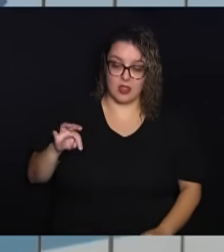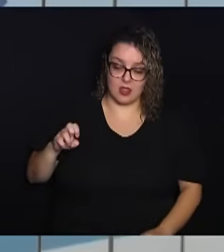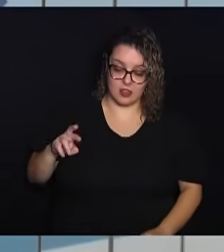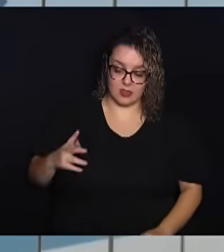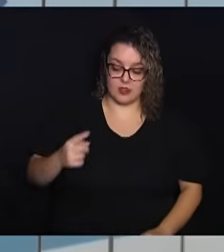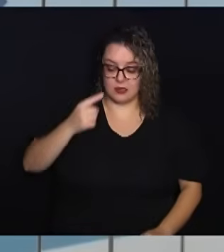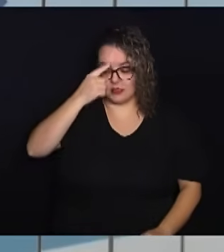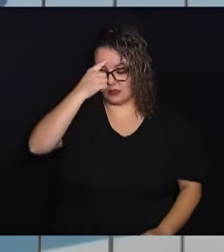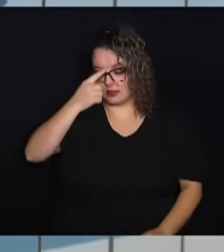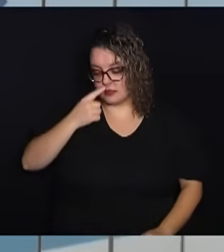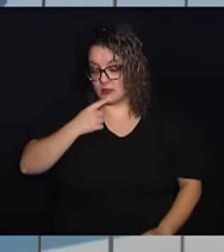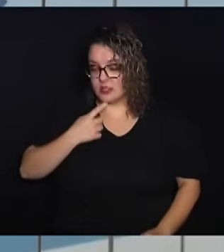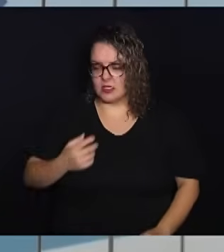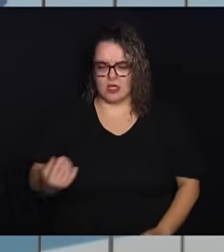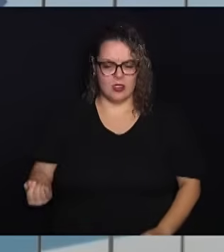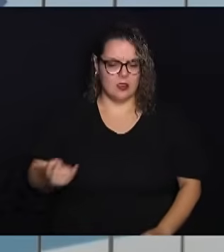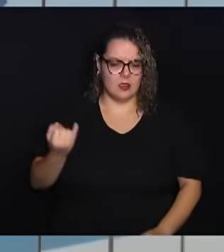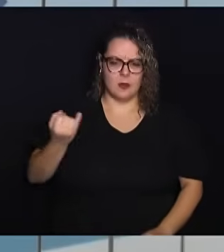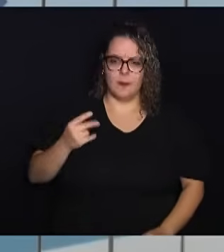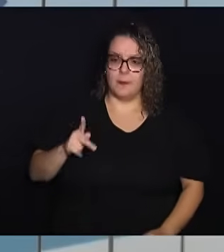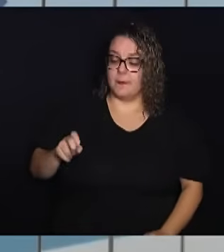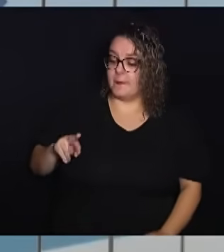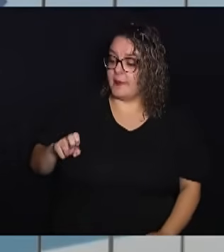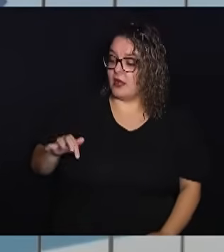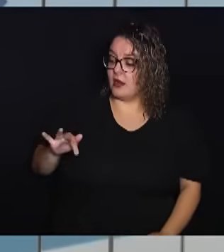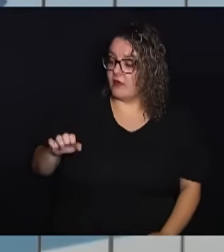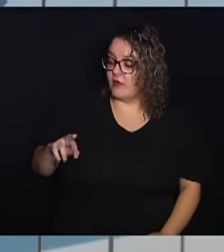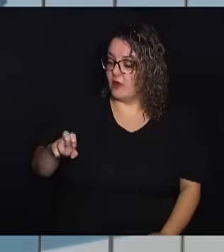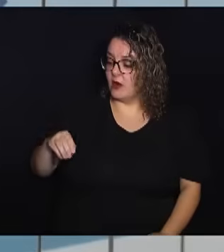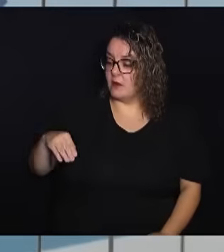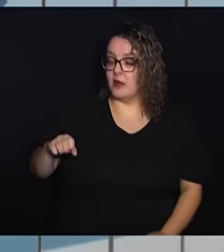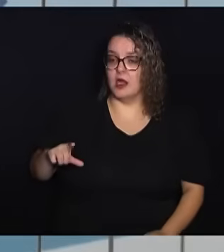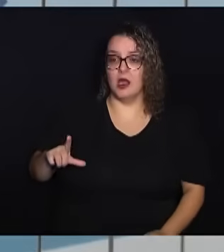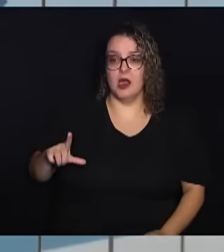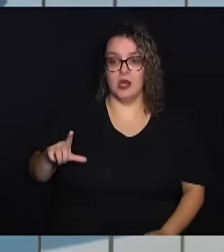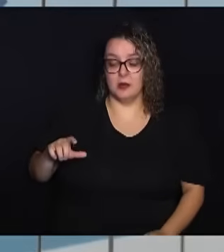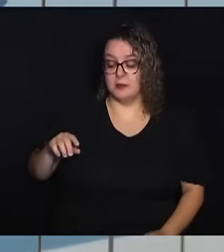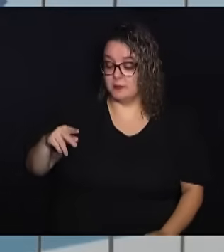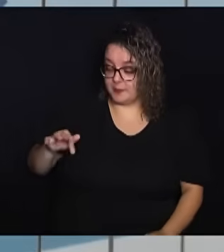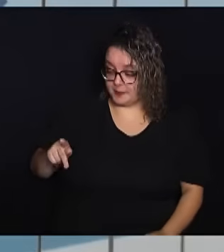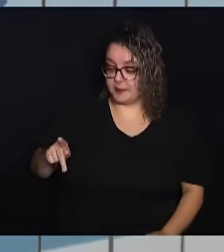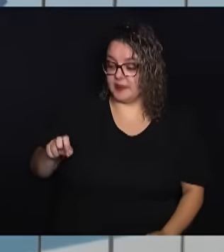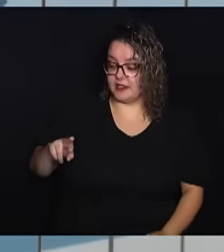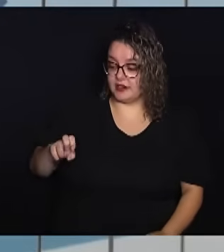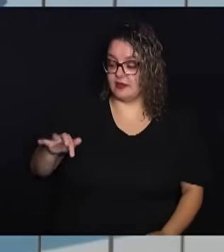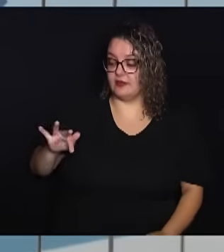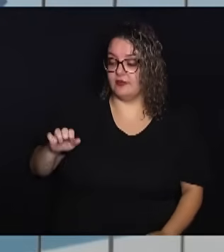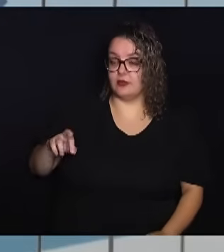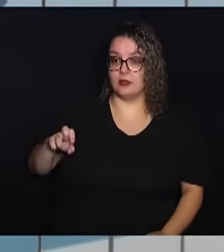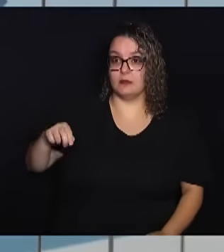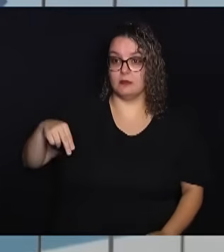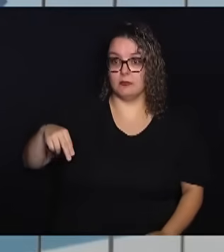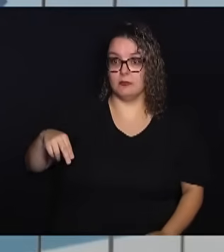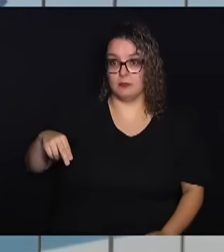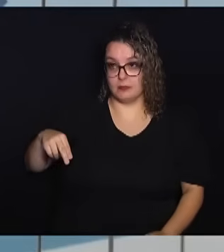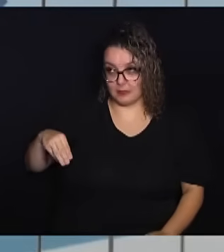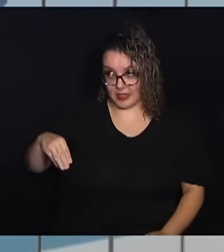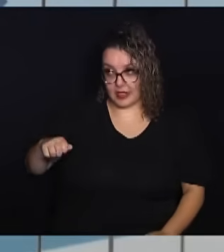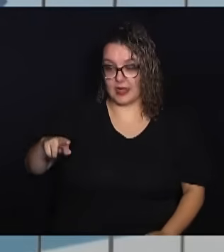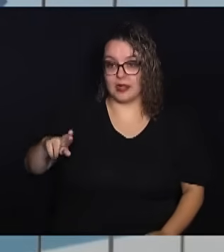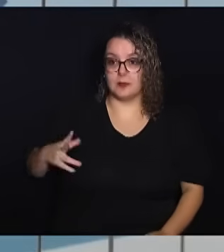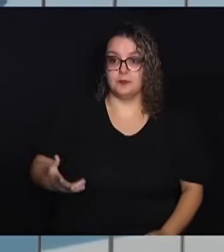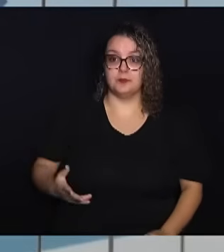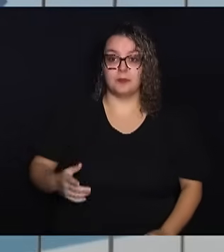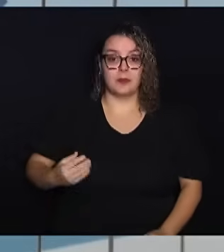você performar, você se permitir viver os fracassos e as dores, é fundamental para você criar